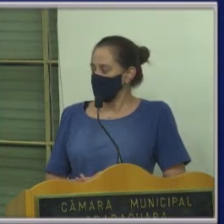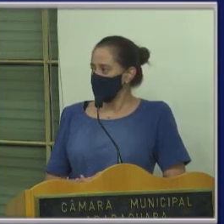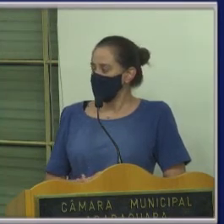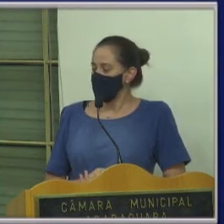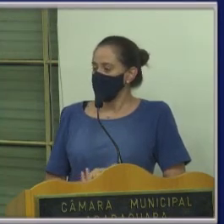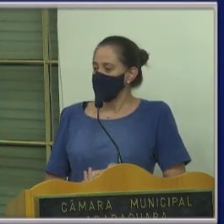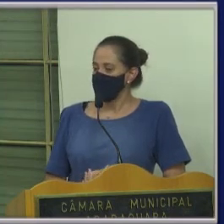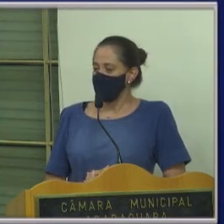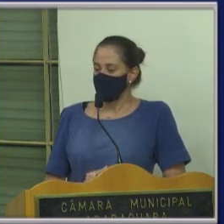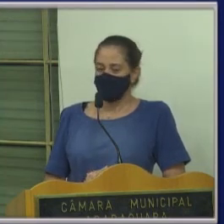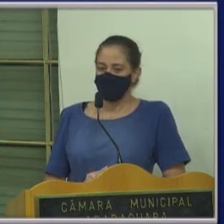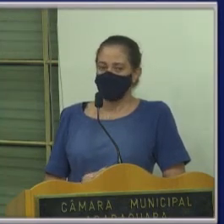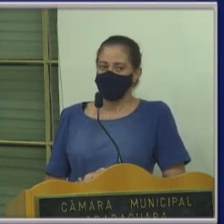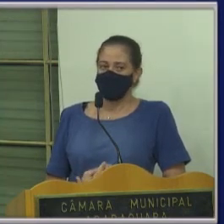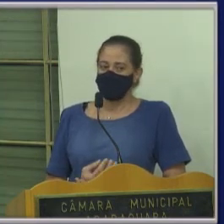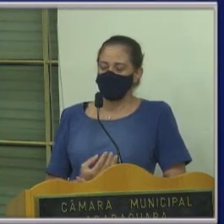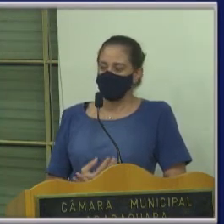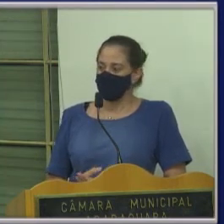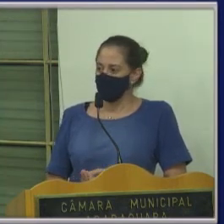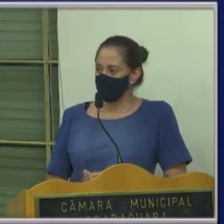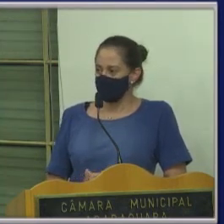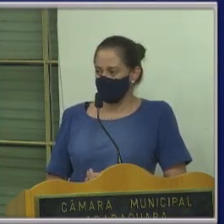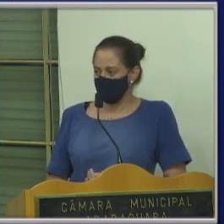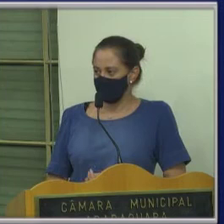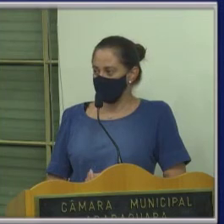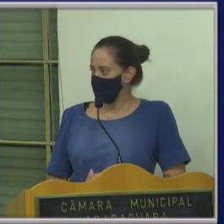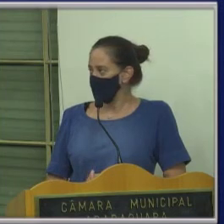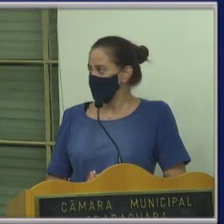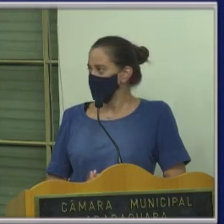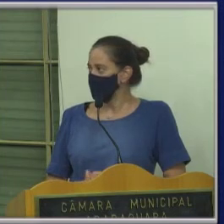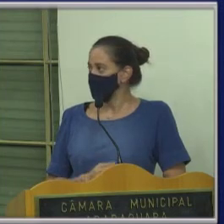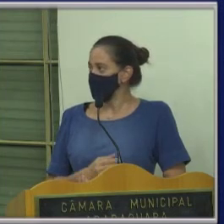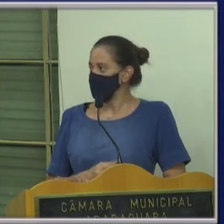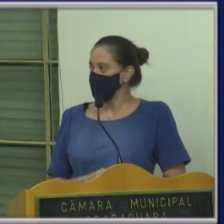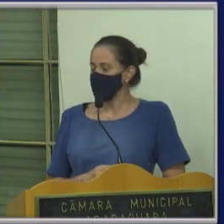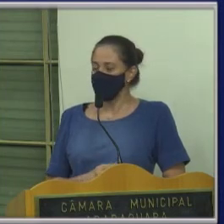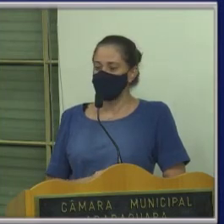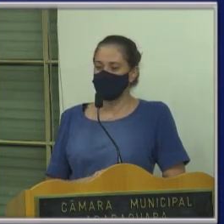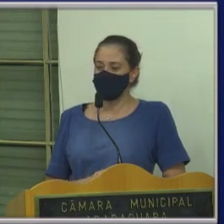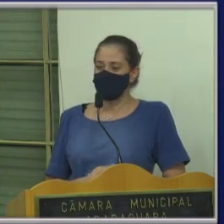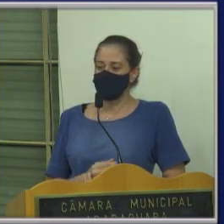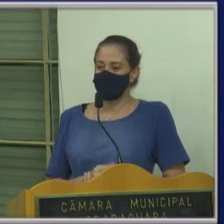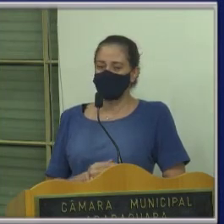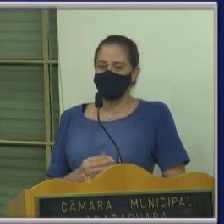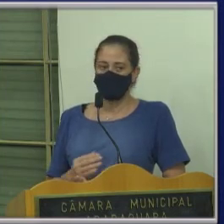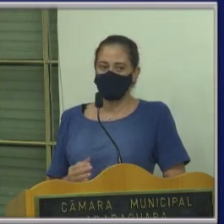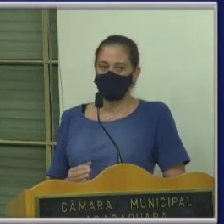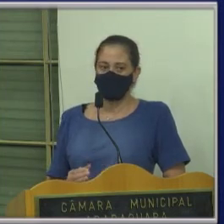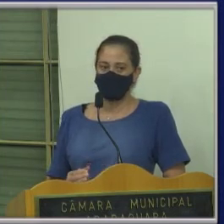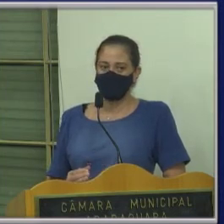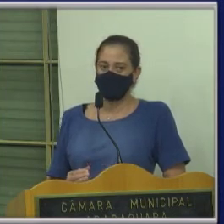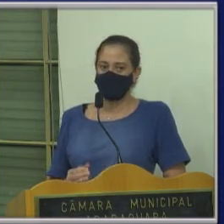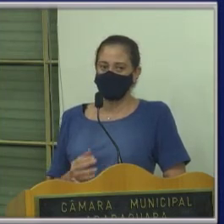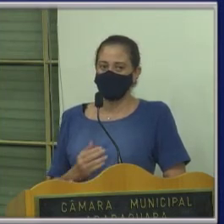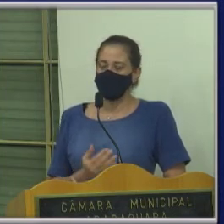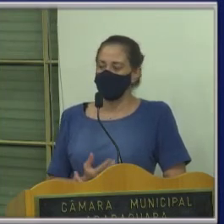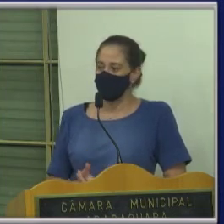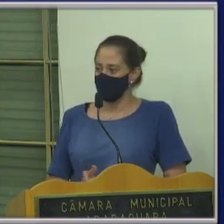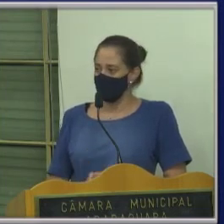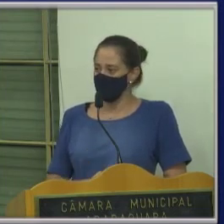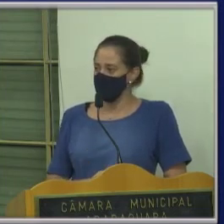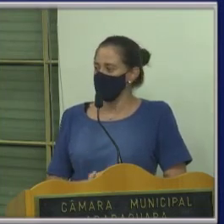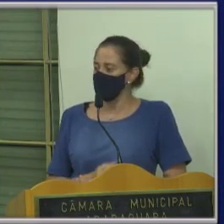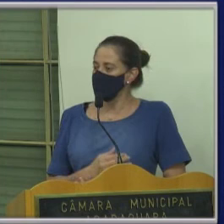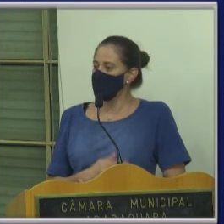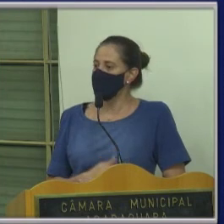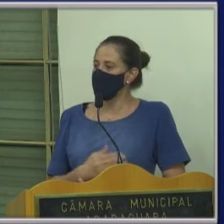prévios, mas eu, particularmente, acredito muito na estratégia de vacinação. Então, se a gente conseguir vacinar os maiores de 50,